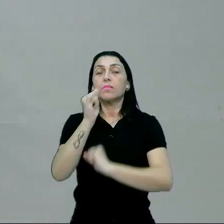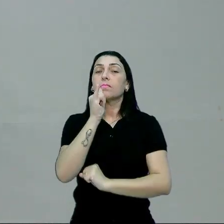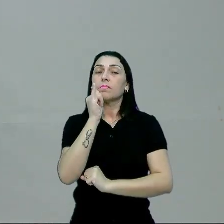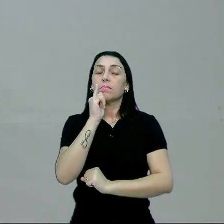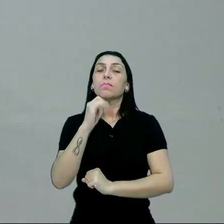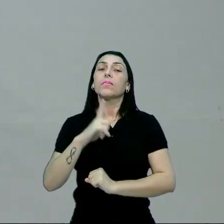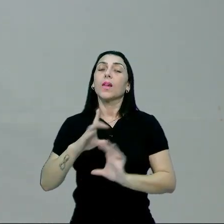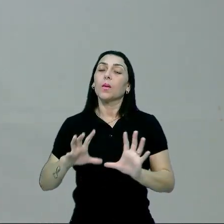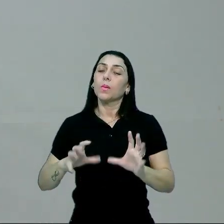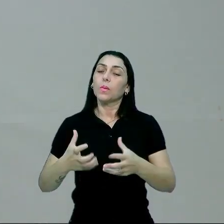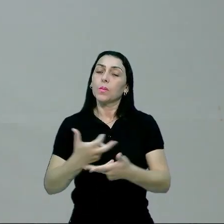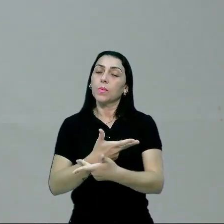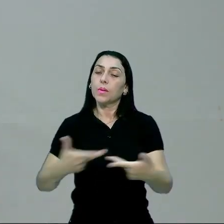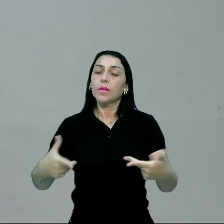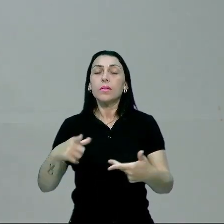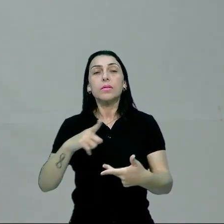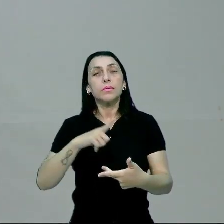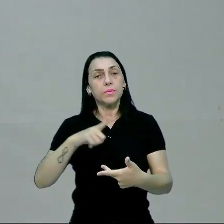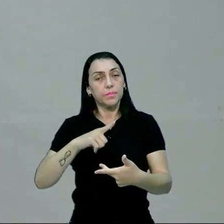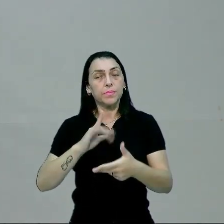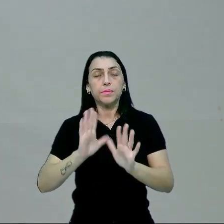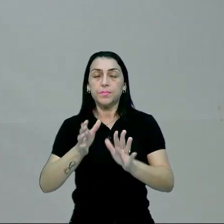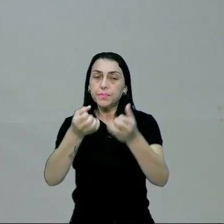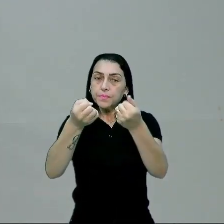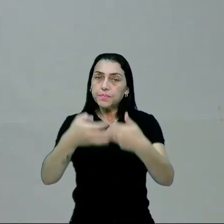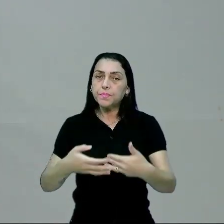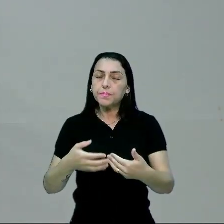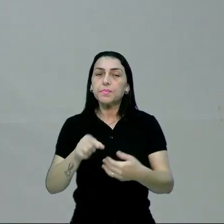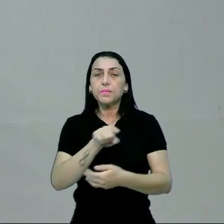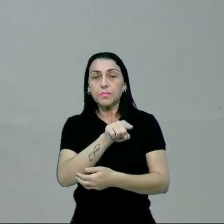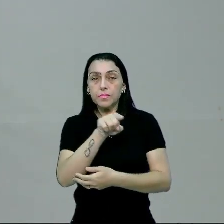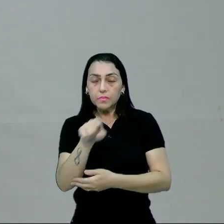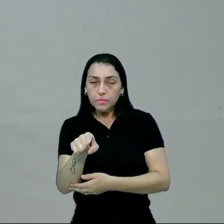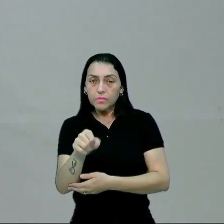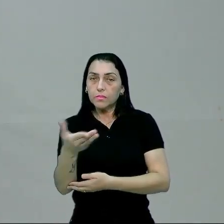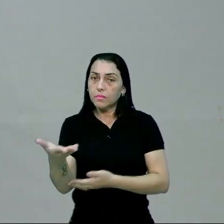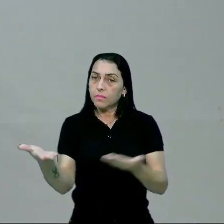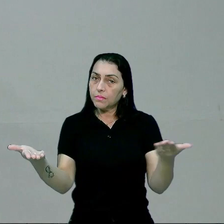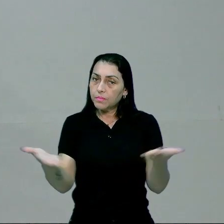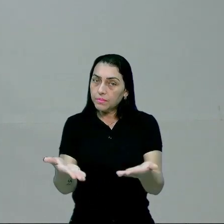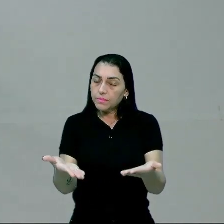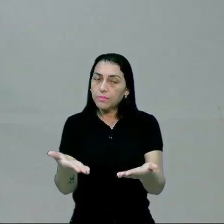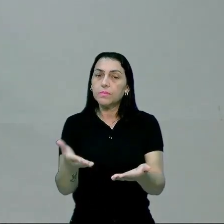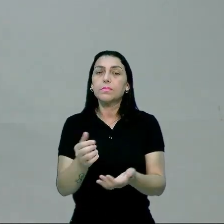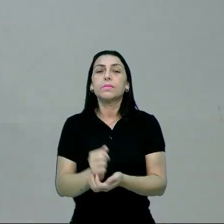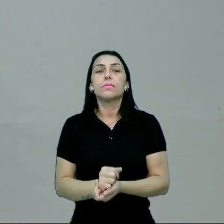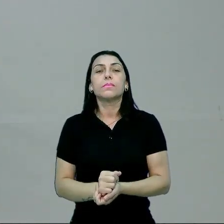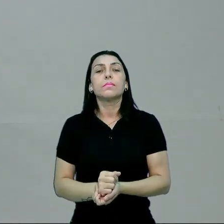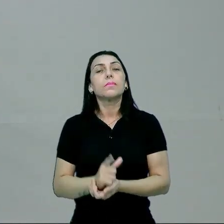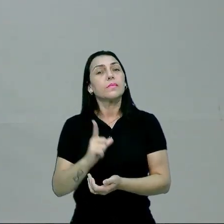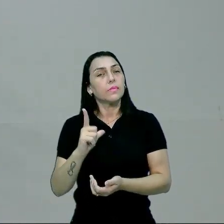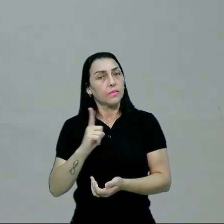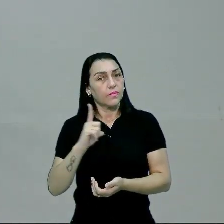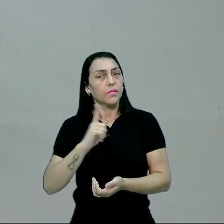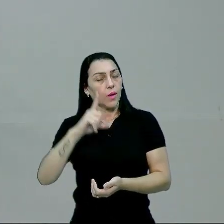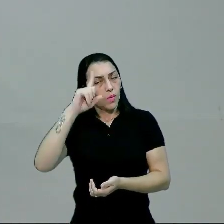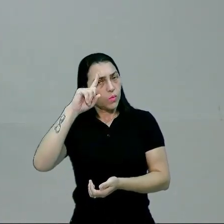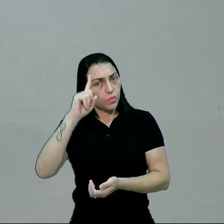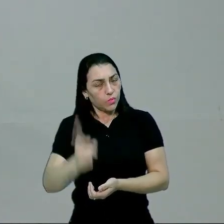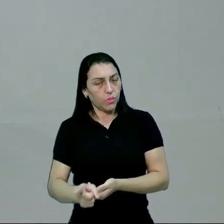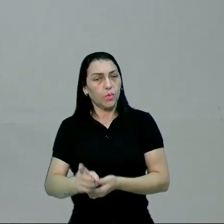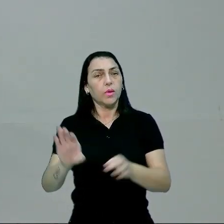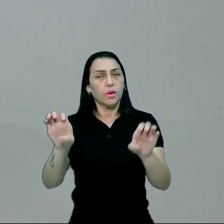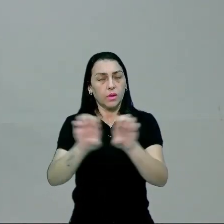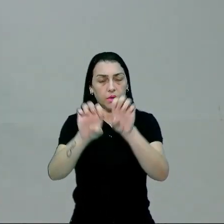tem maquinário, tem tudo isso que eu acabei de citar a vocês agora há pouco. Aquilo tem um proprietário, toda